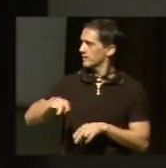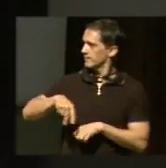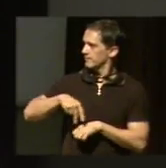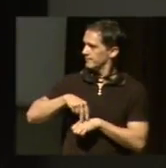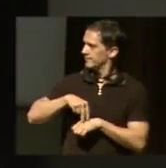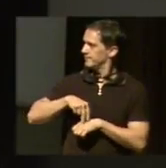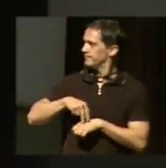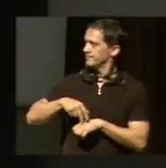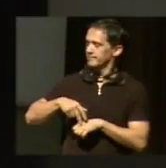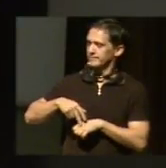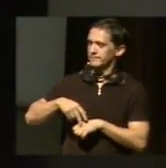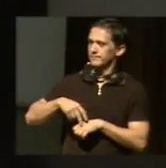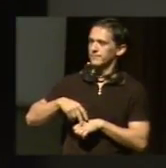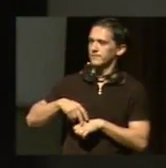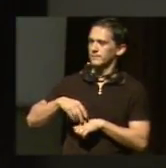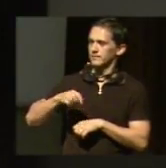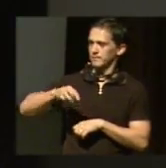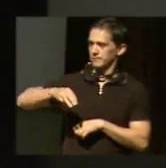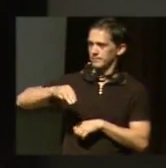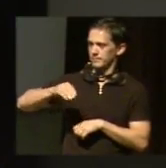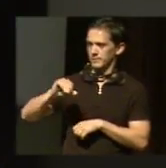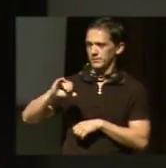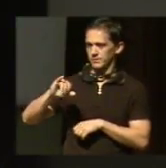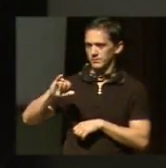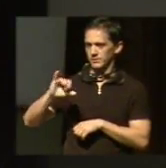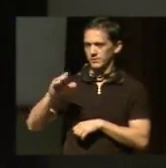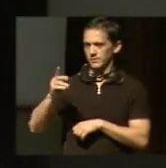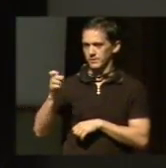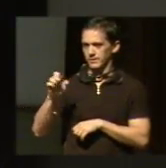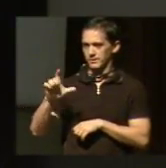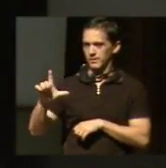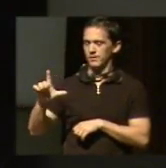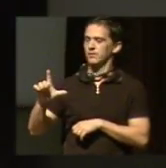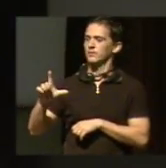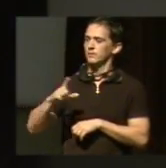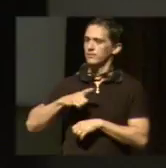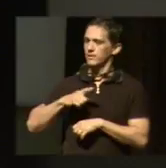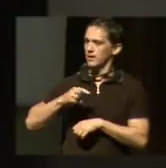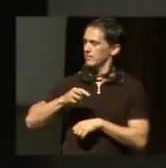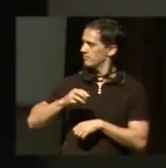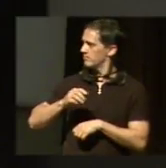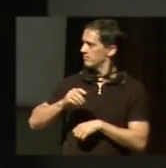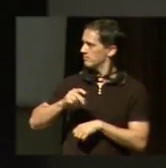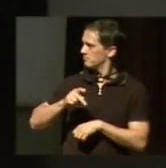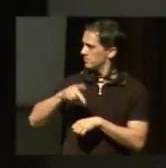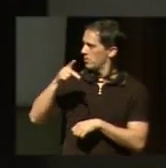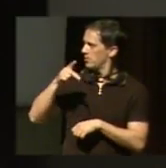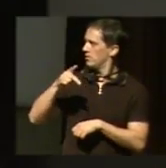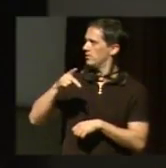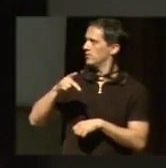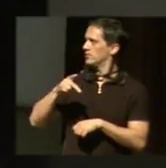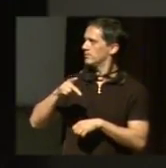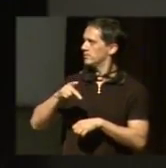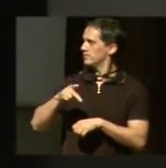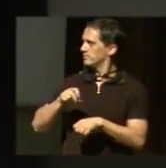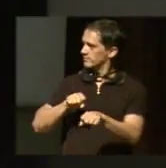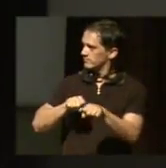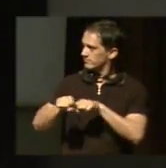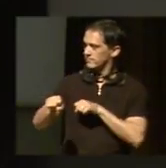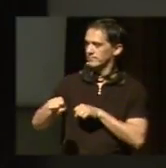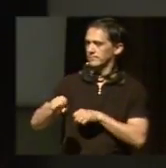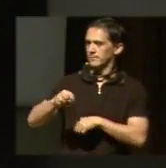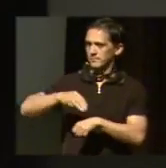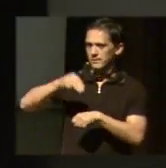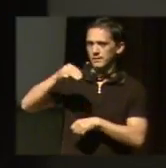Teologia Católica pela Universidade Tübingen, Eberhard Karls, graduação em Educação também na Alemanha, mestrado